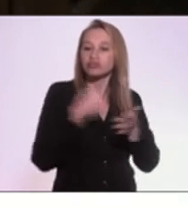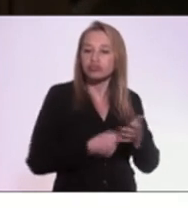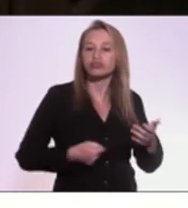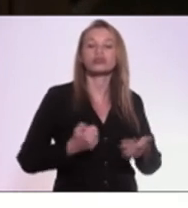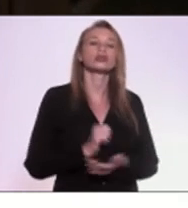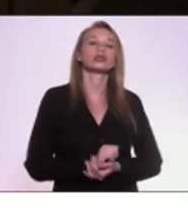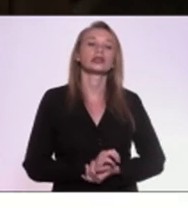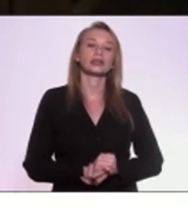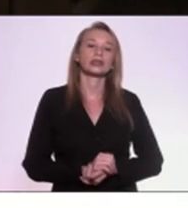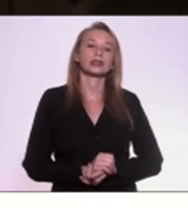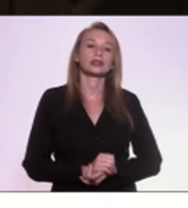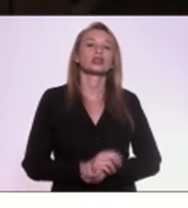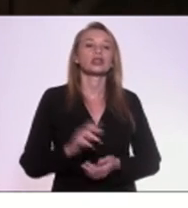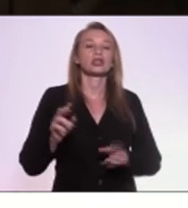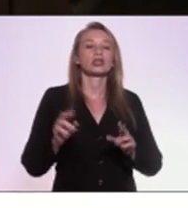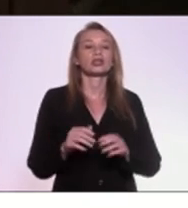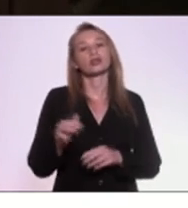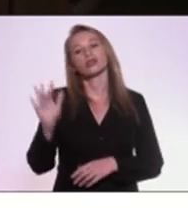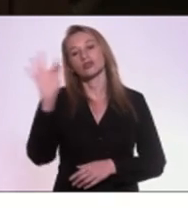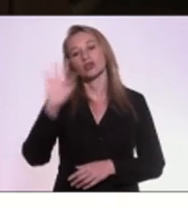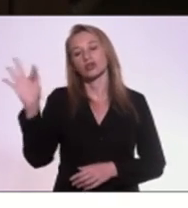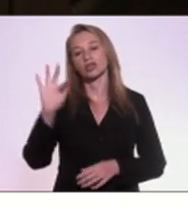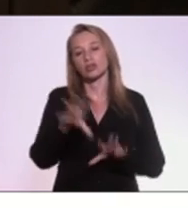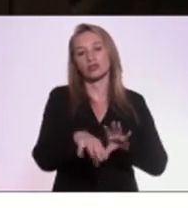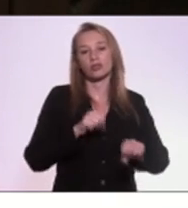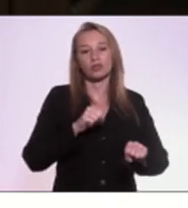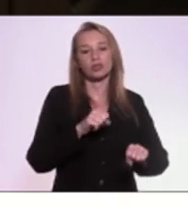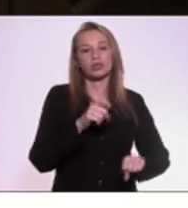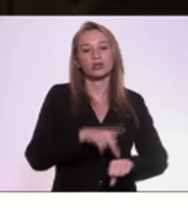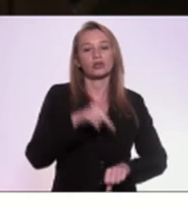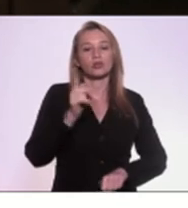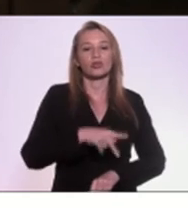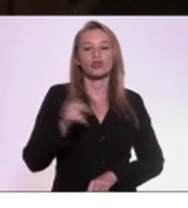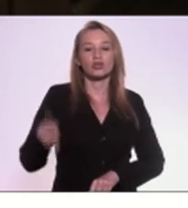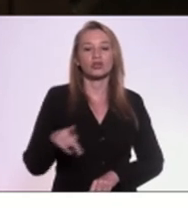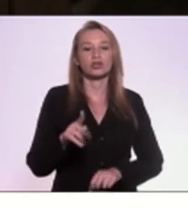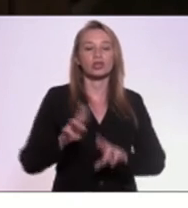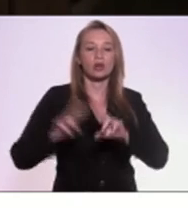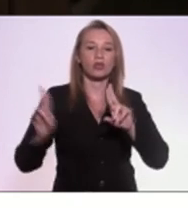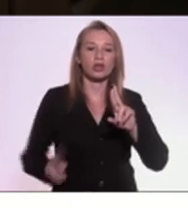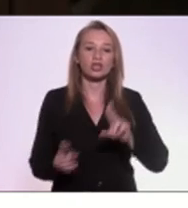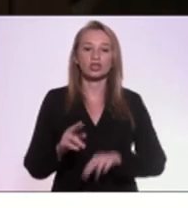na insurreta Faculdade de Formação de Professores da UERJ, que também é